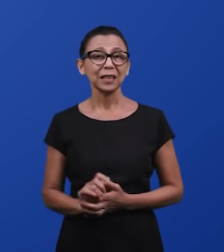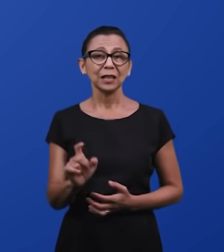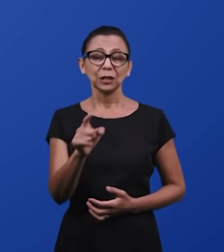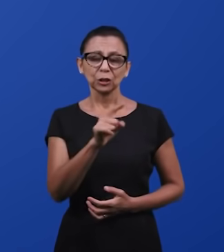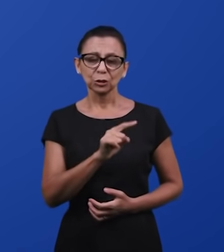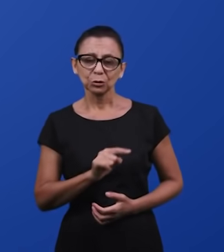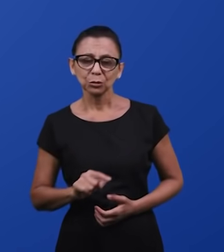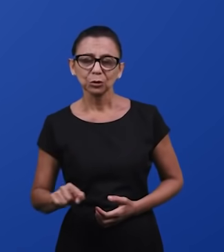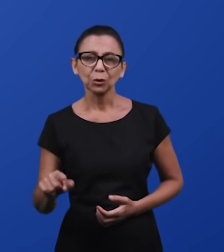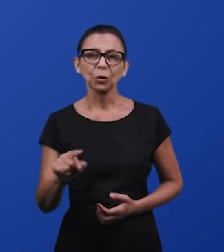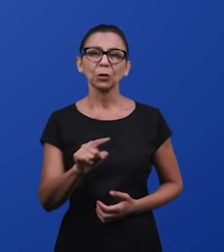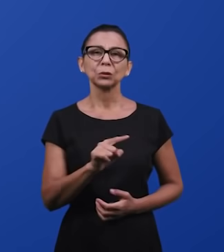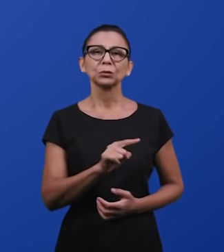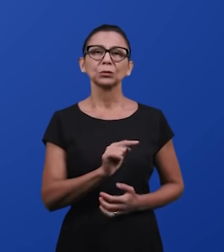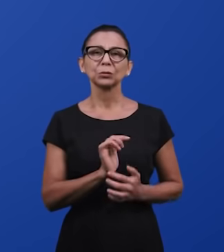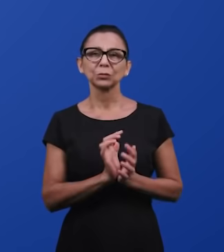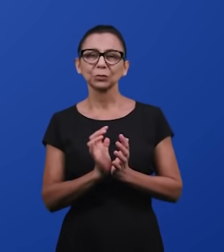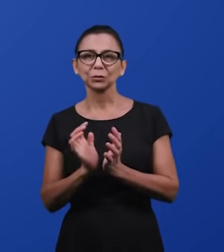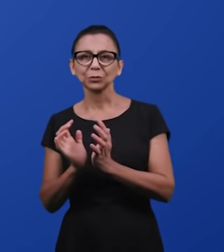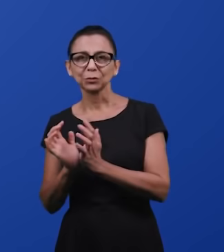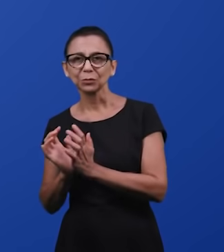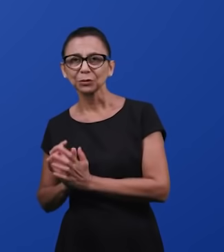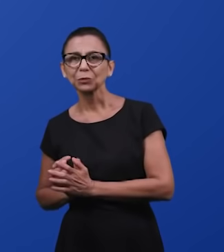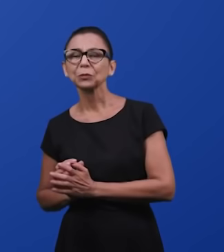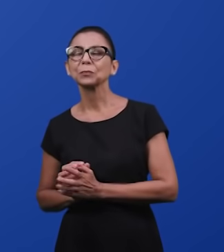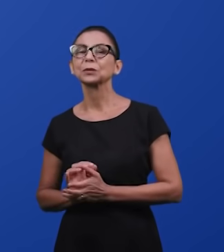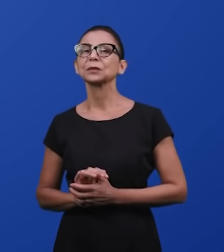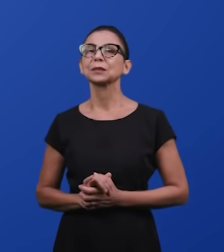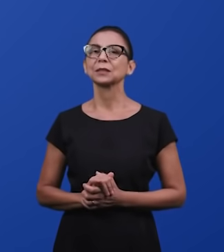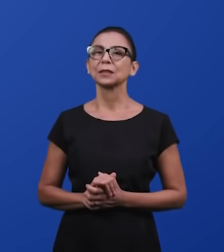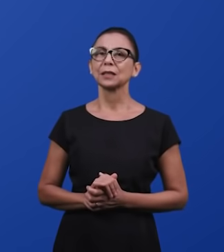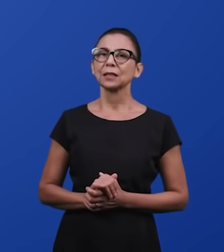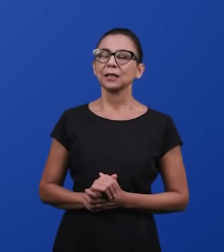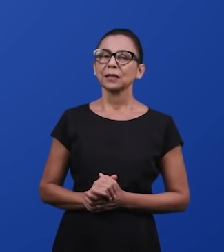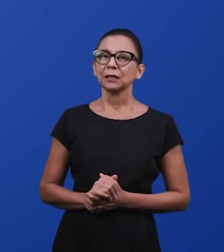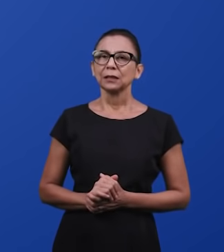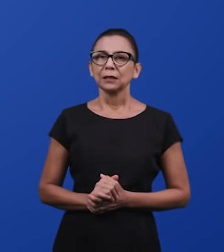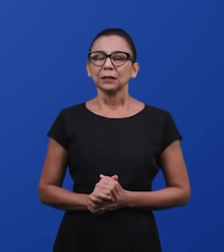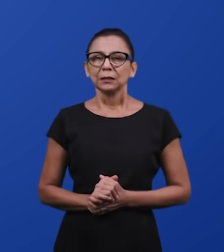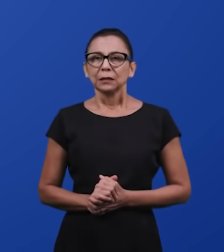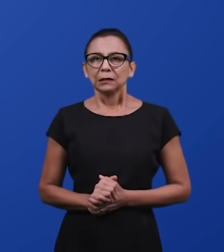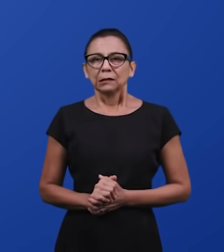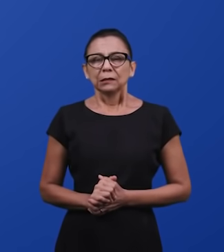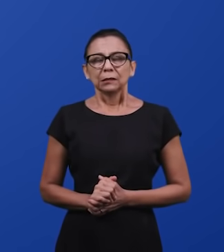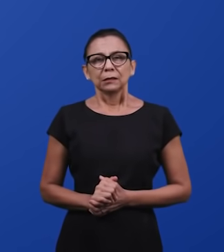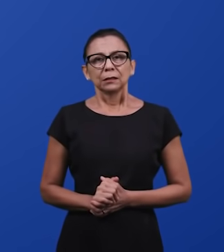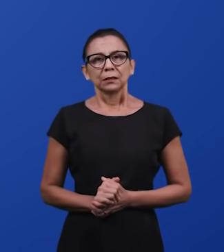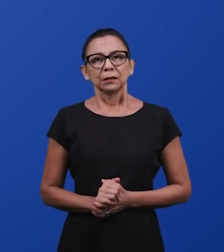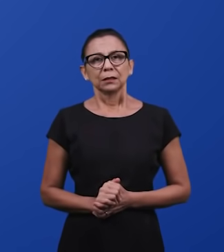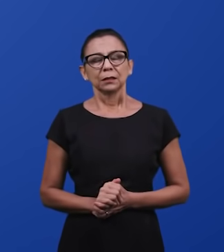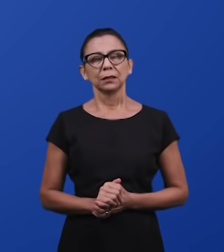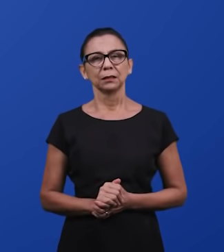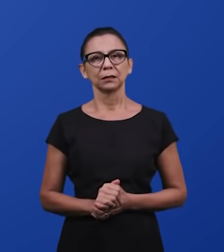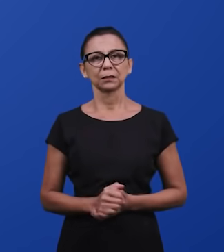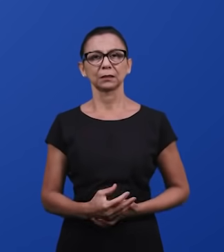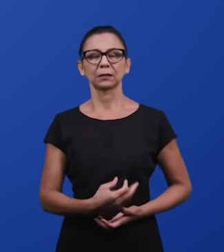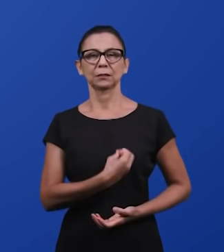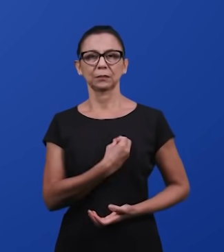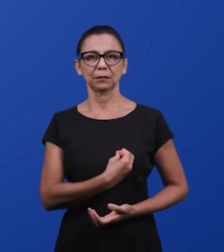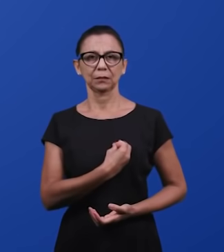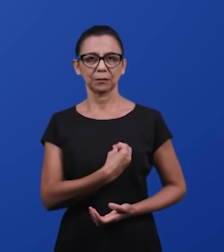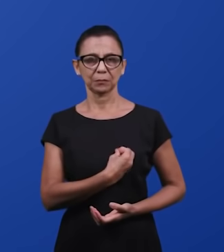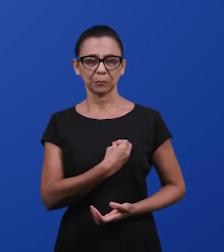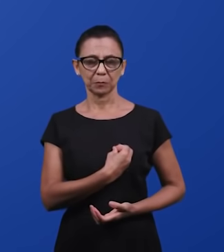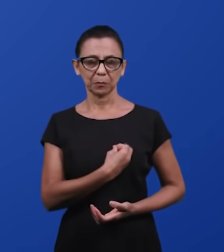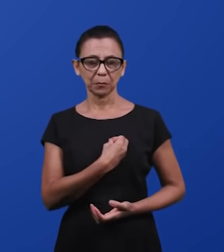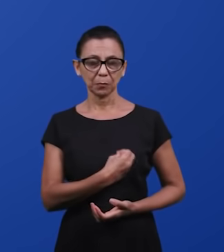a participarem, a vir conosco para essa grande definição, e isso tem nos ajudado aos obreiros, aqueles